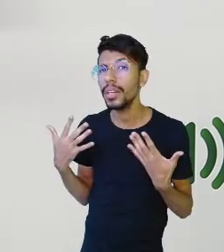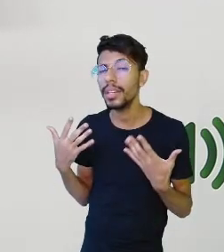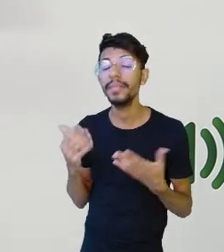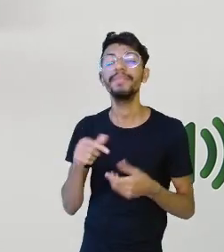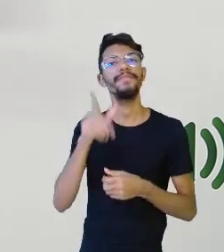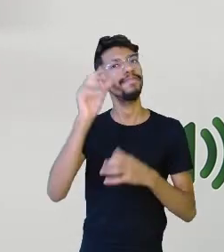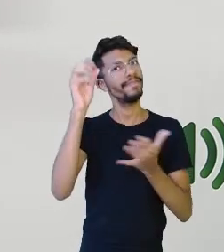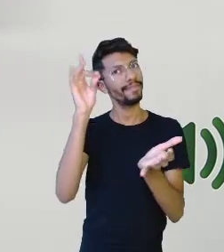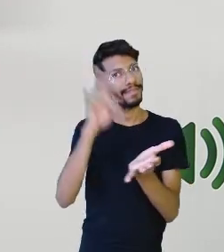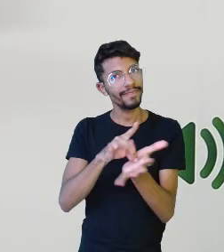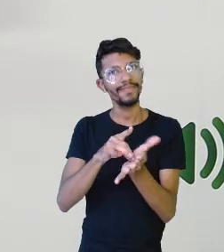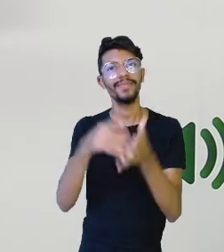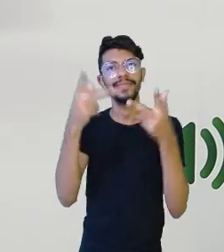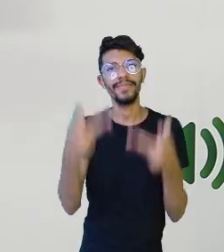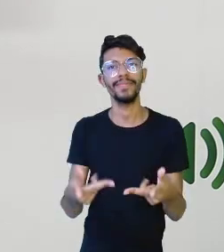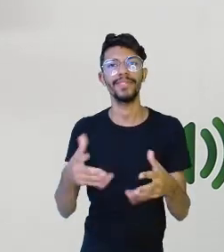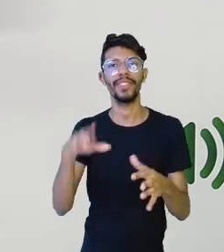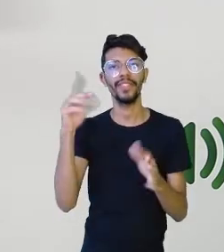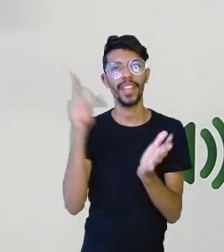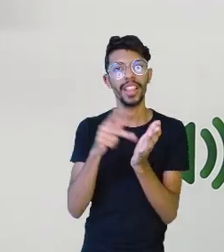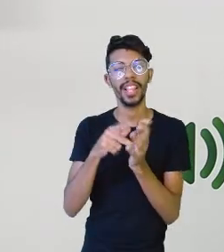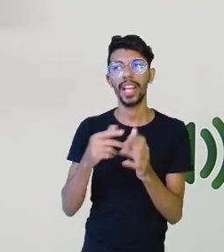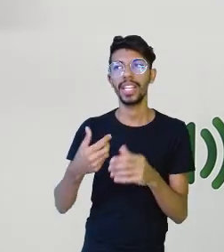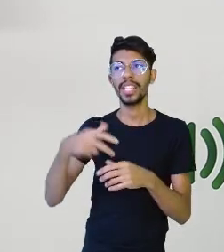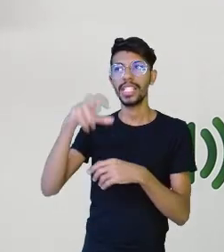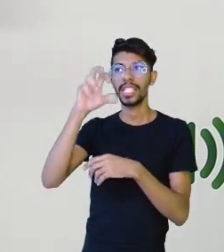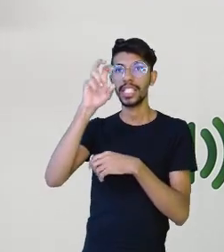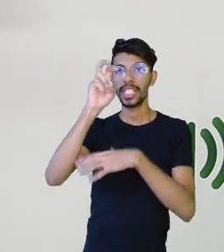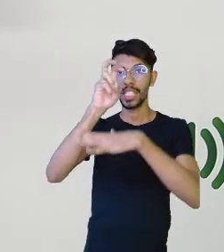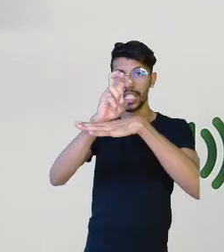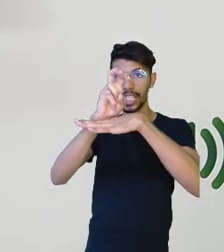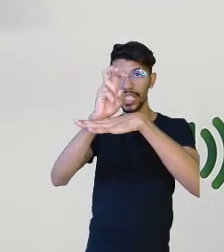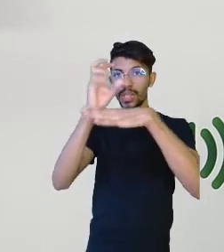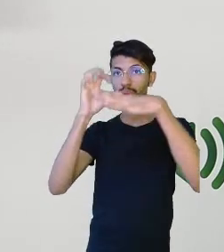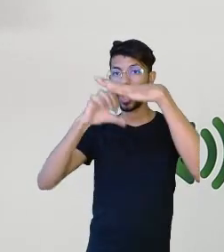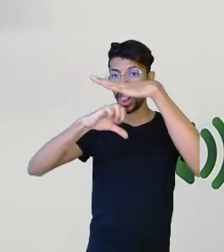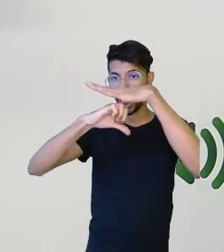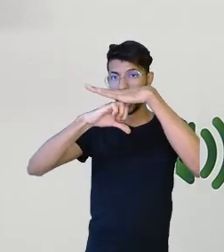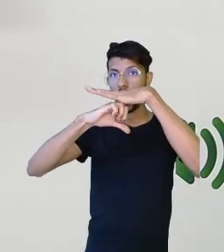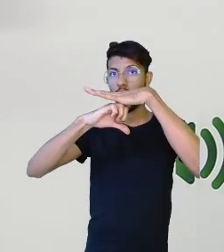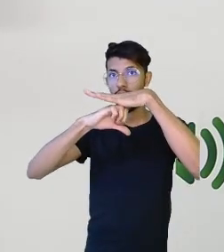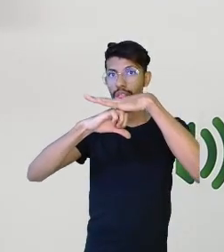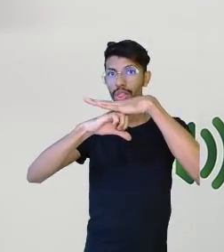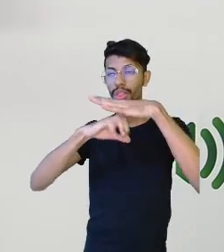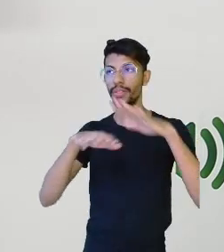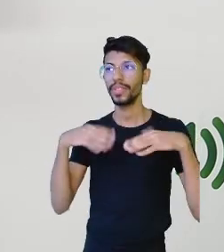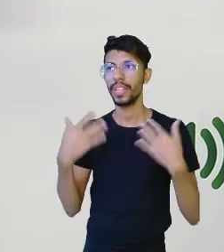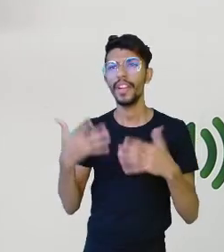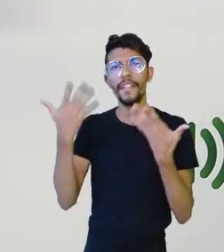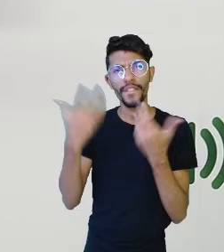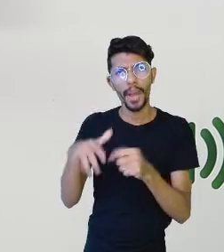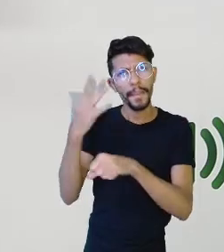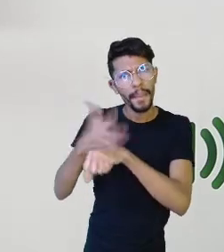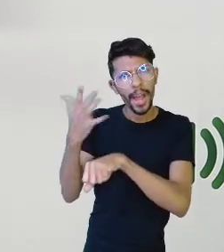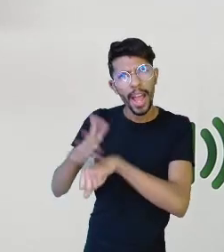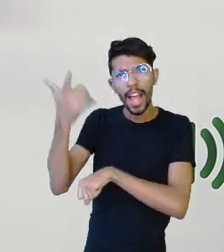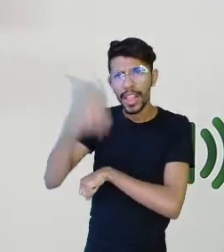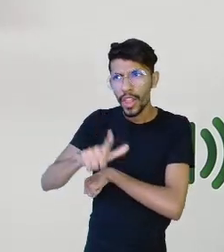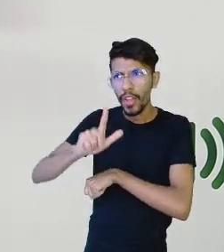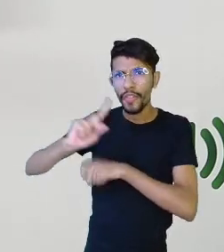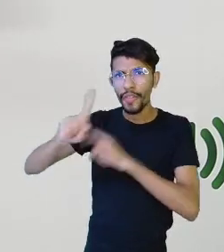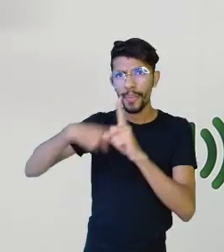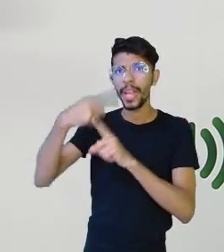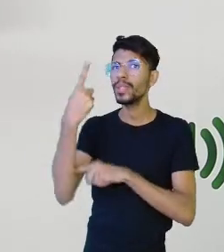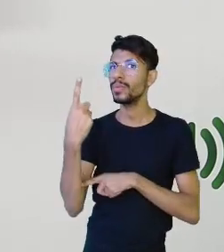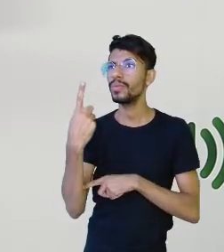Isso mesmo, 5 nonos. Vamos fazer mais um treino? Essa,